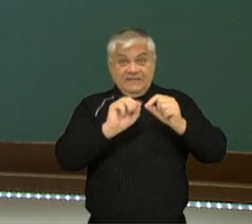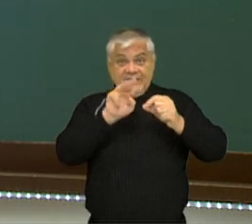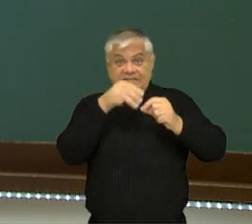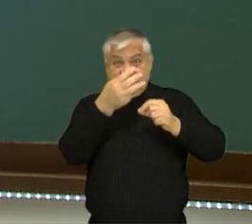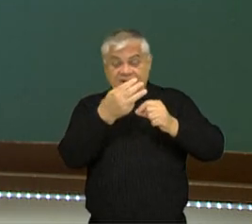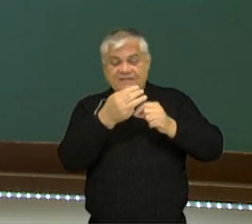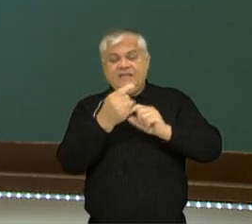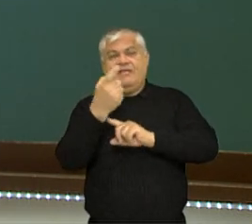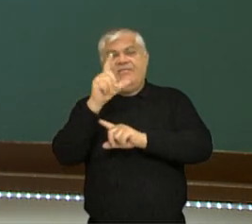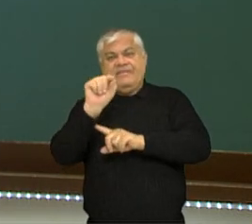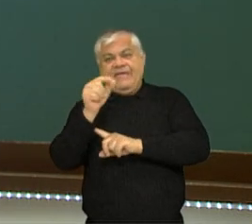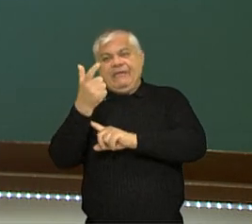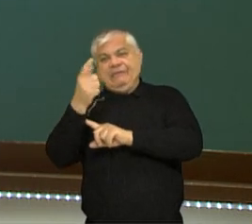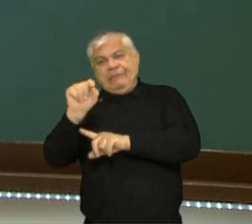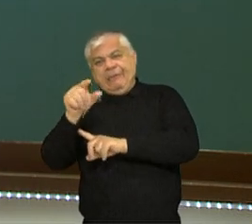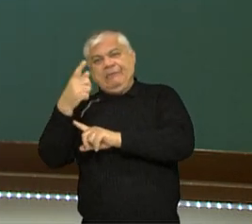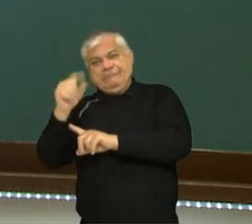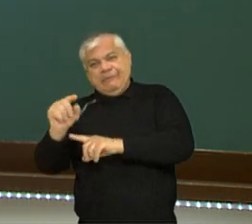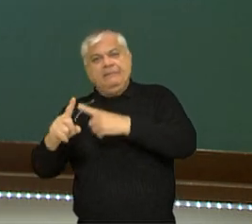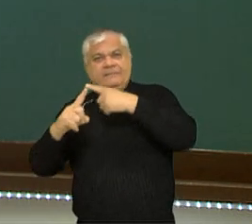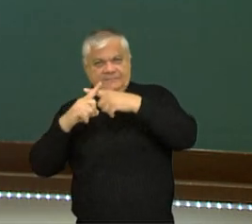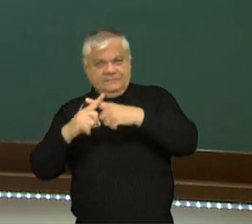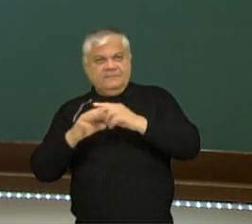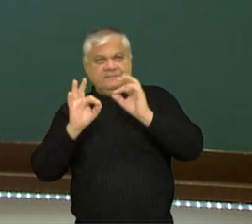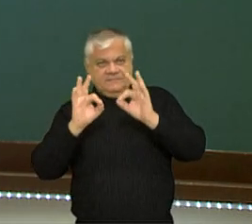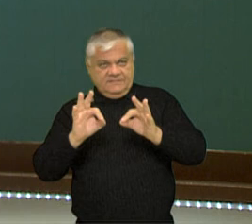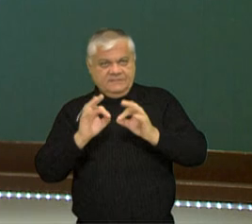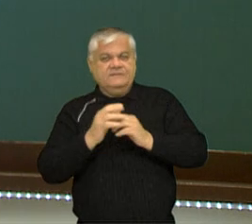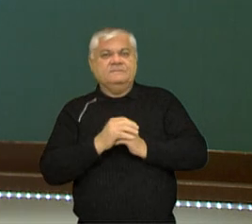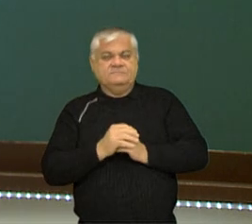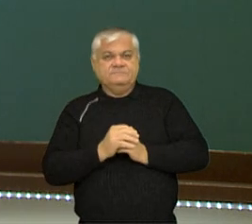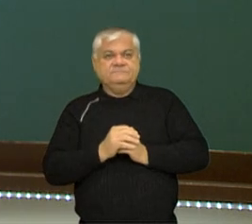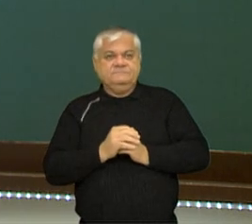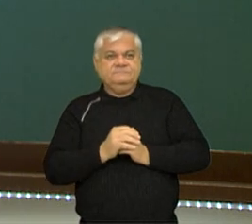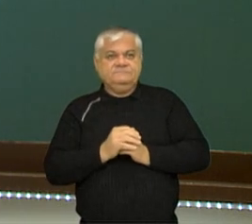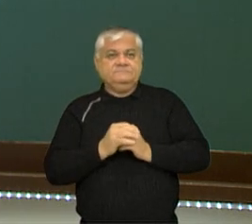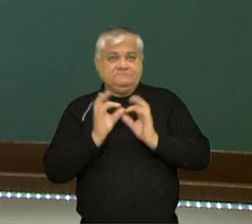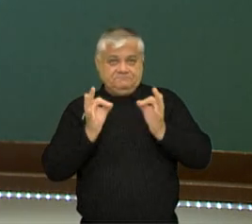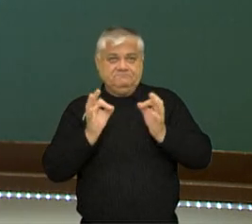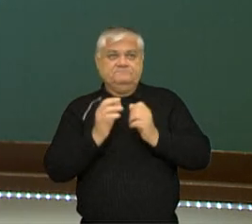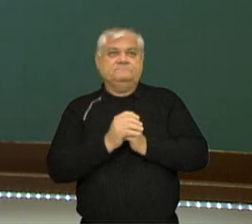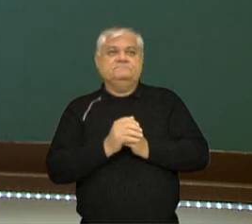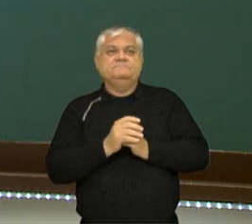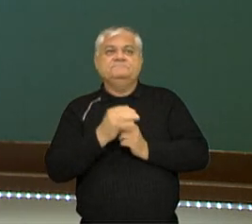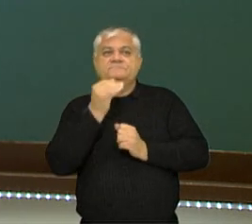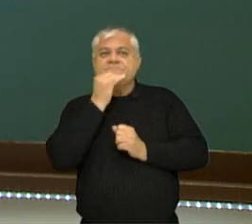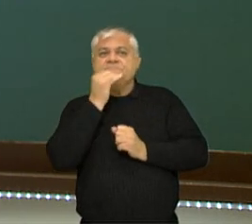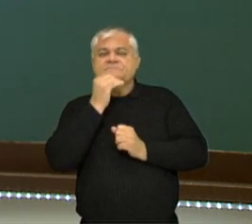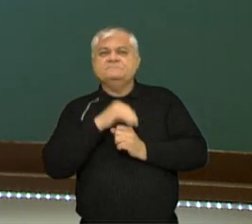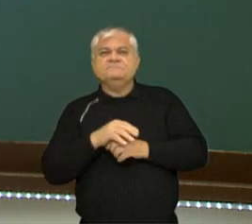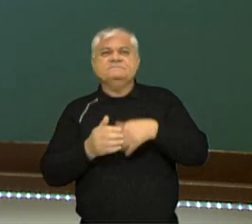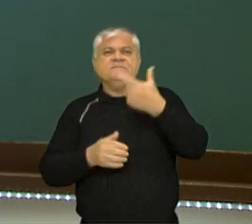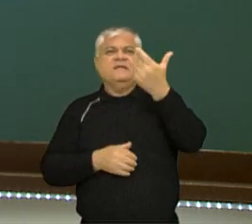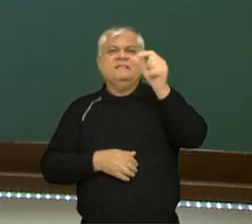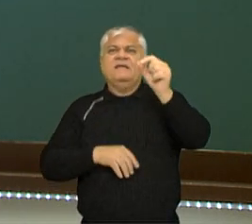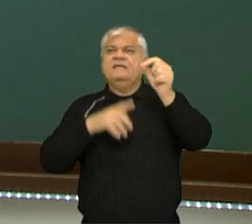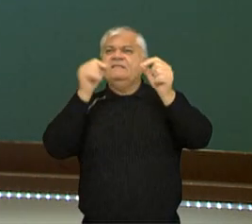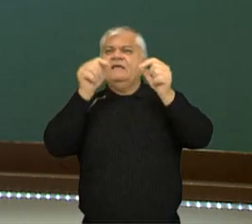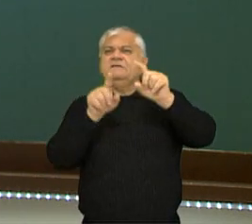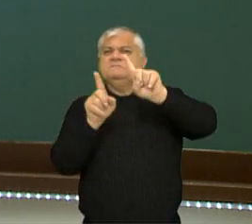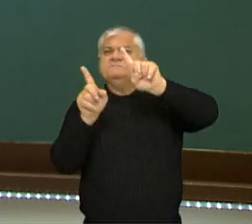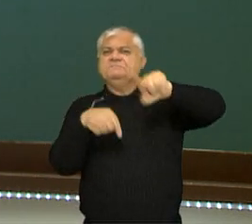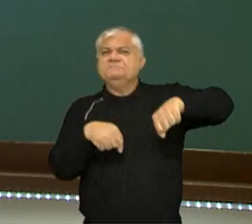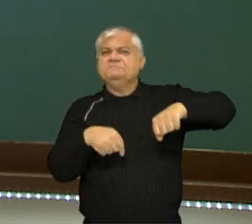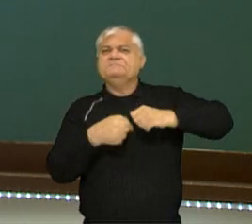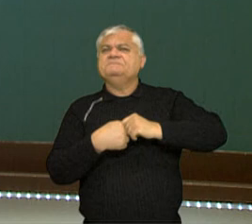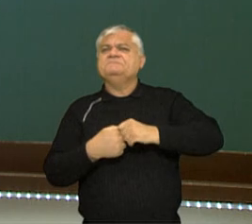10 vezes 10? Ou seja, não é a mesma coisa que eu repetir esse 10 três vezes? Sim. Esse 10 com esse 10 eu posso